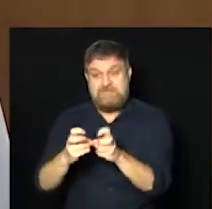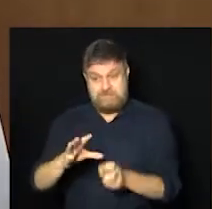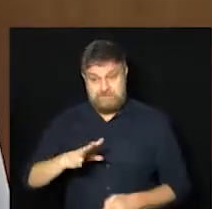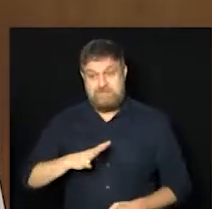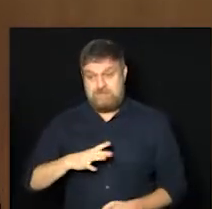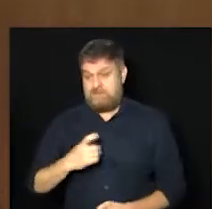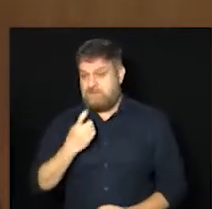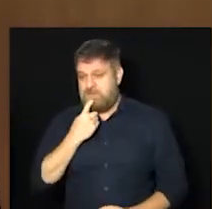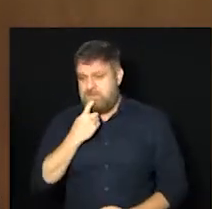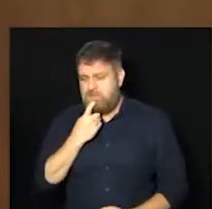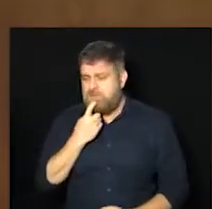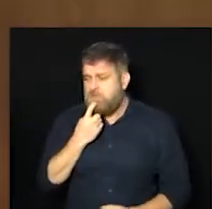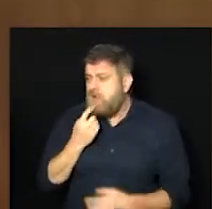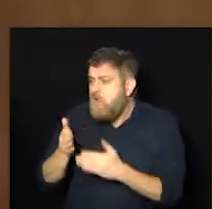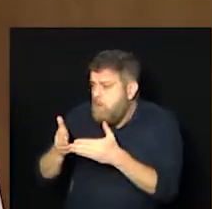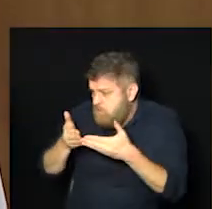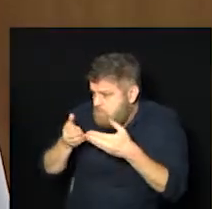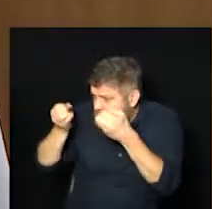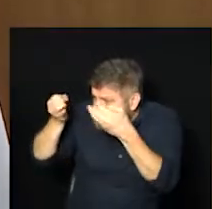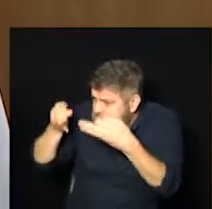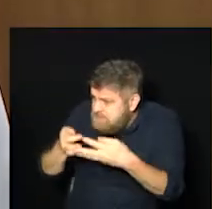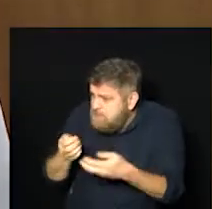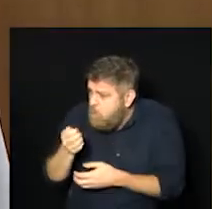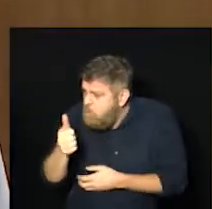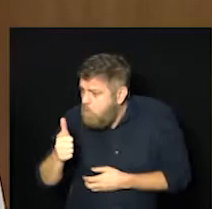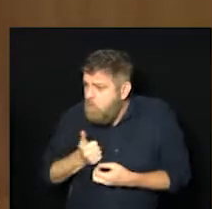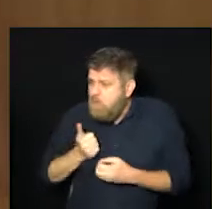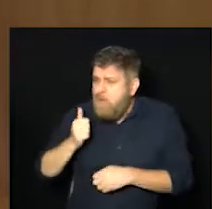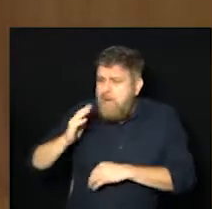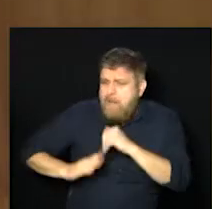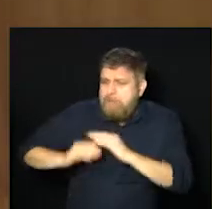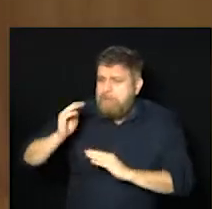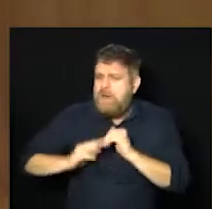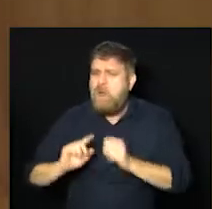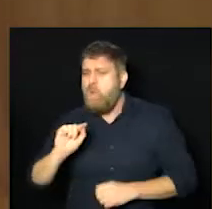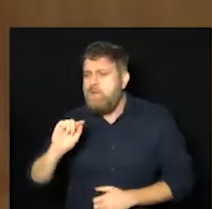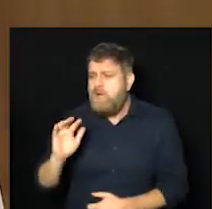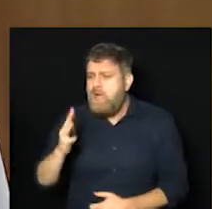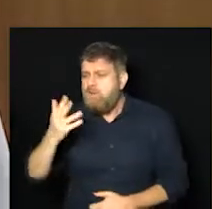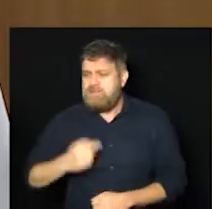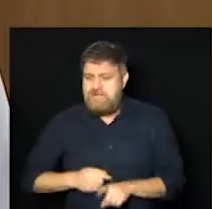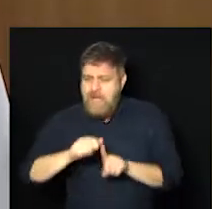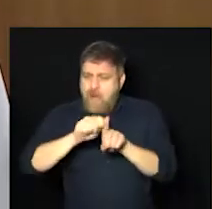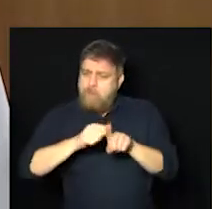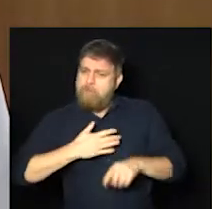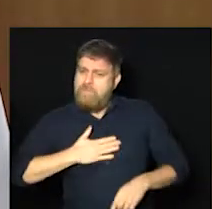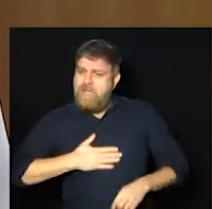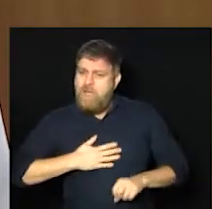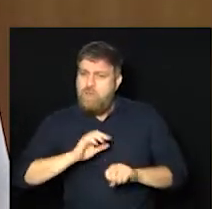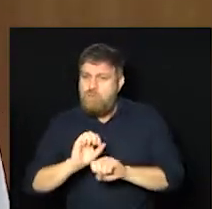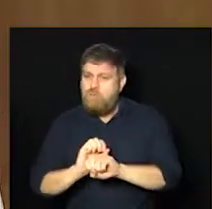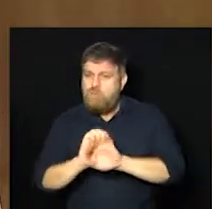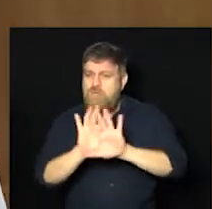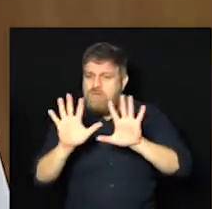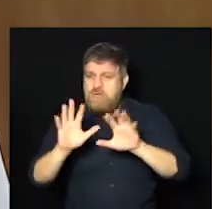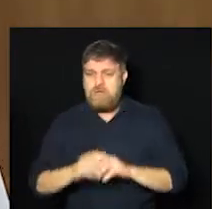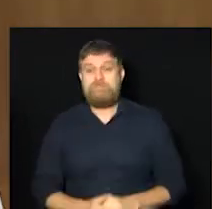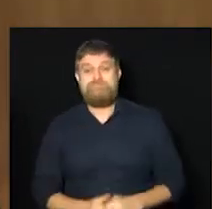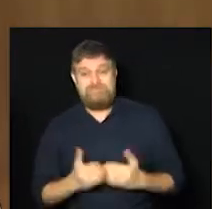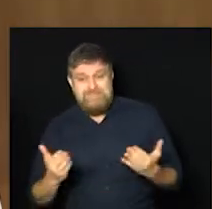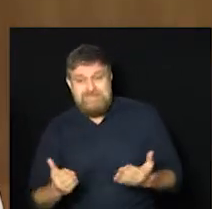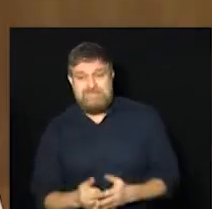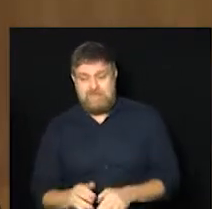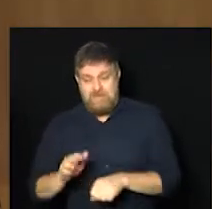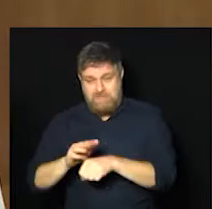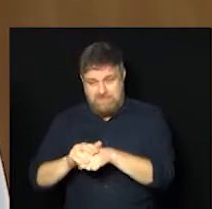que o senhor falasse um pouco mais a respeito dessas ações que estão sendo realizadas no mês Agosto Verde Claro, por favor. Sim, o linfoma